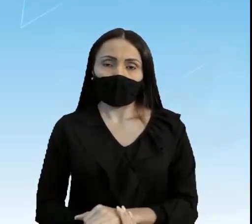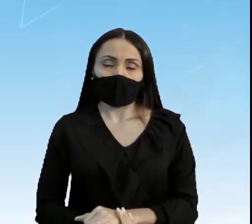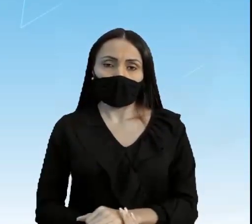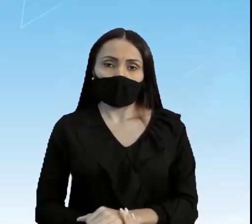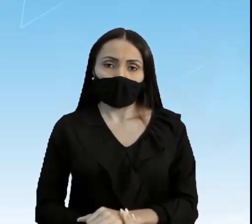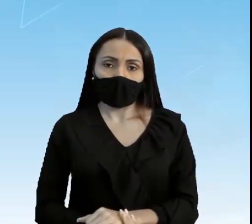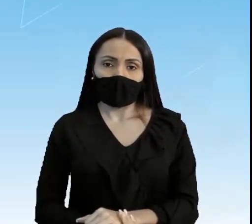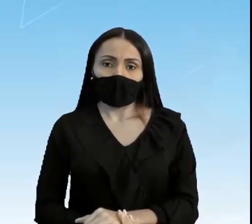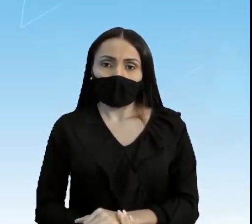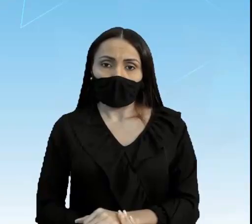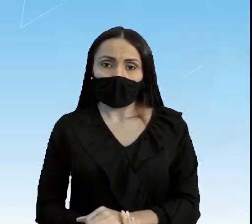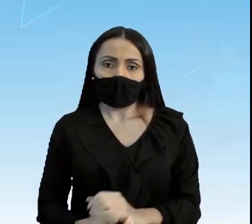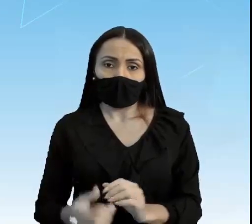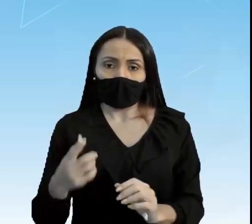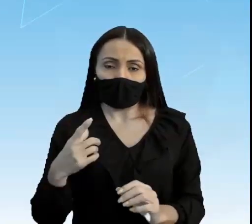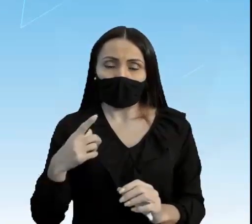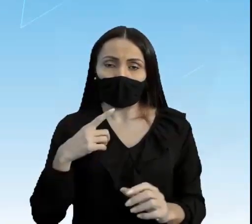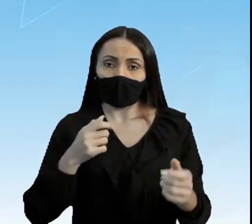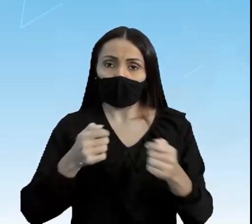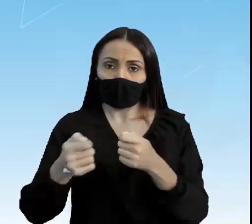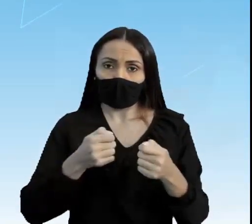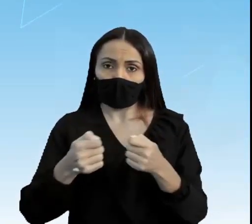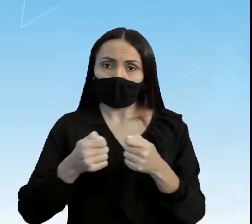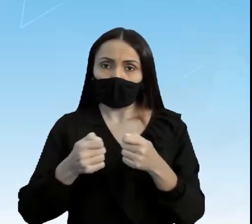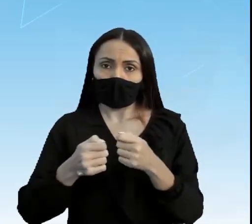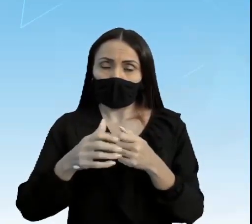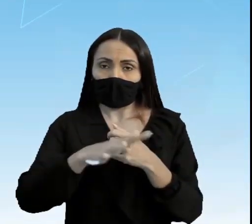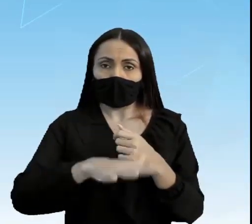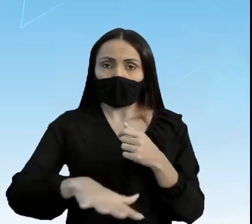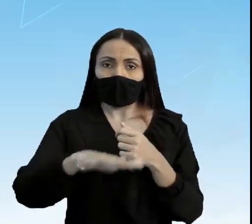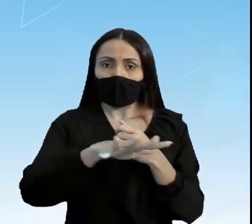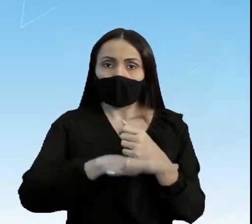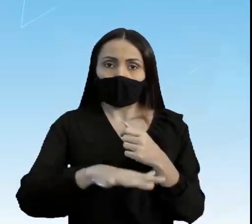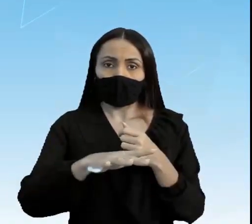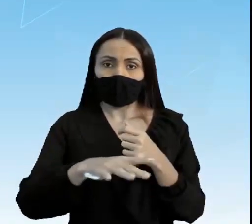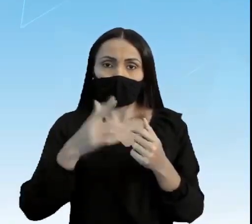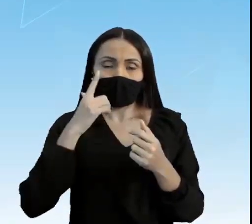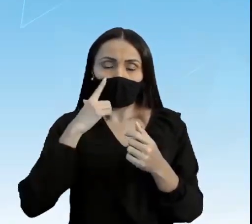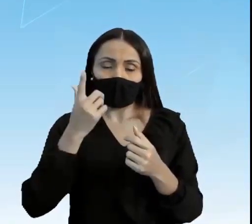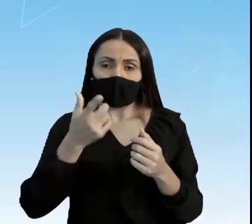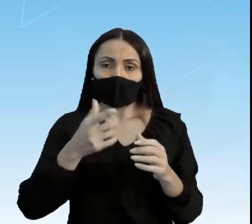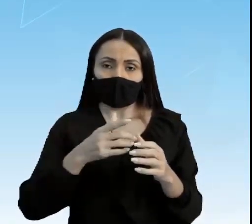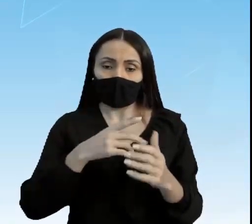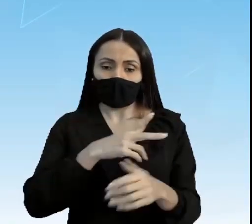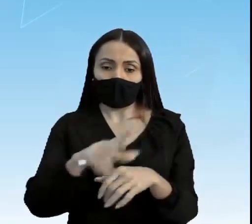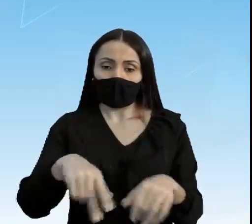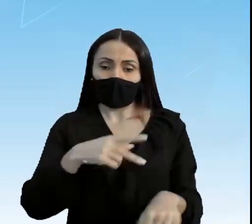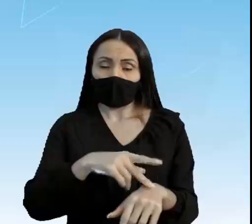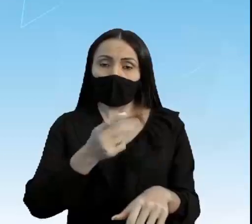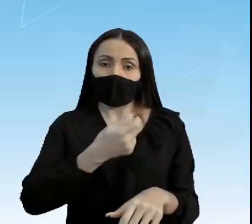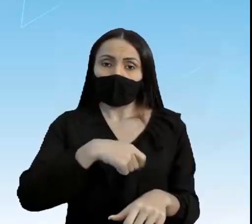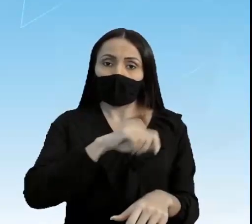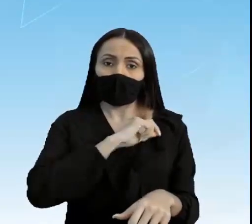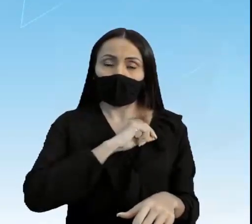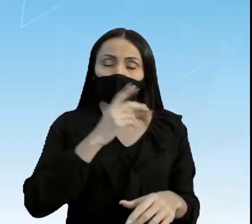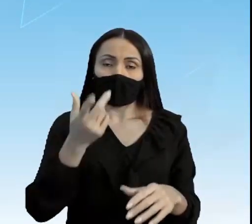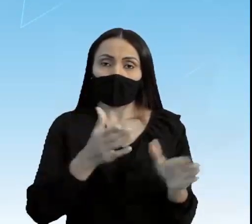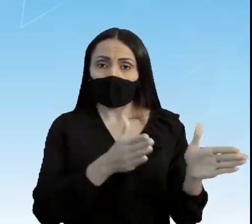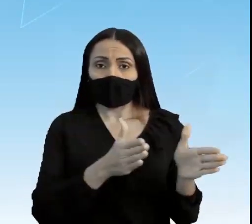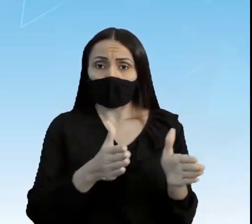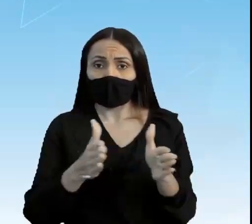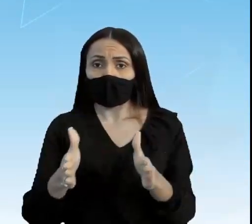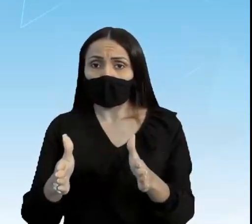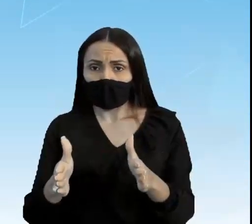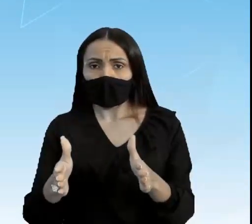assumindo diretamente o controle da sua colônia. Já nas terras espanholas, a divisão administrativa